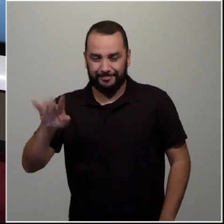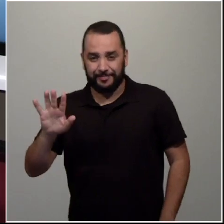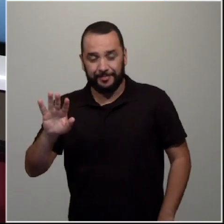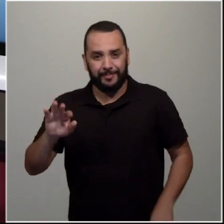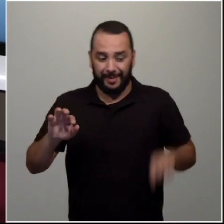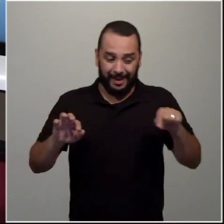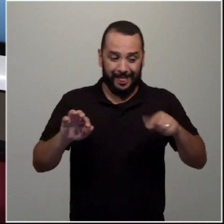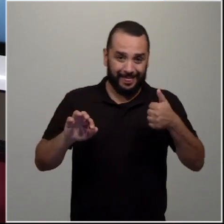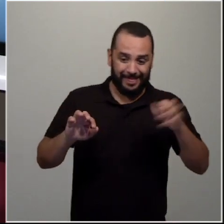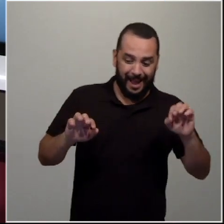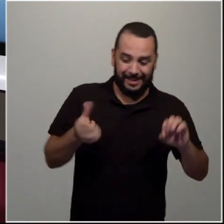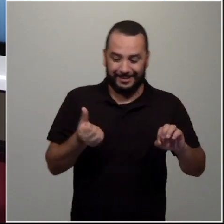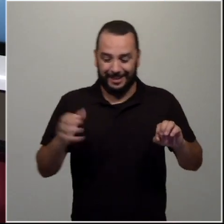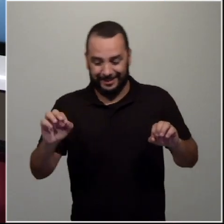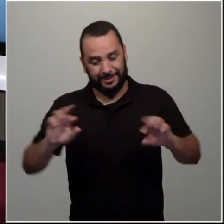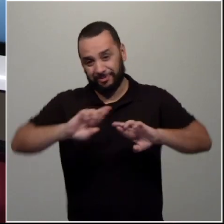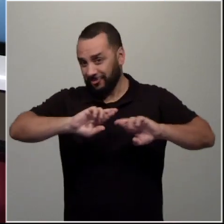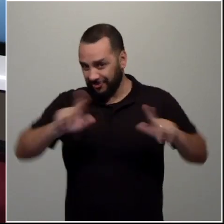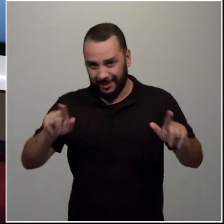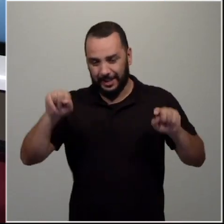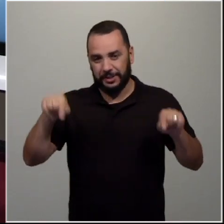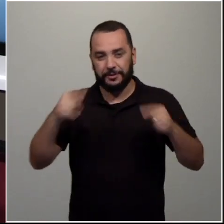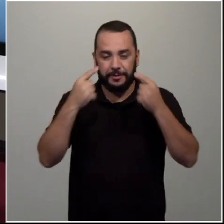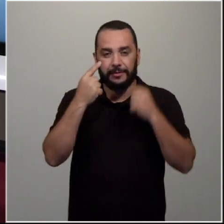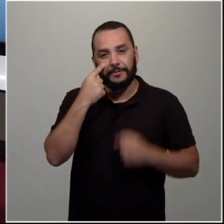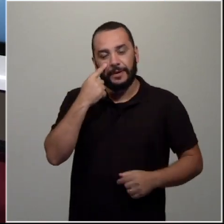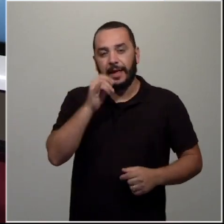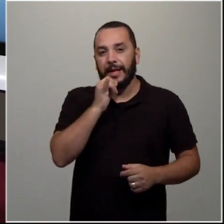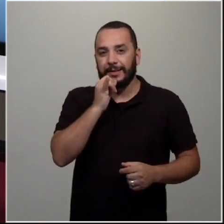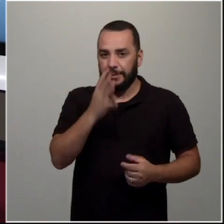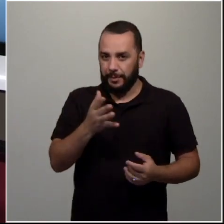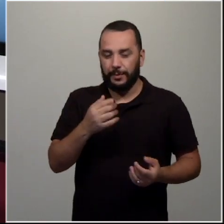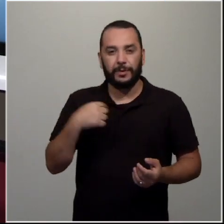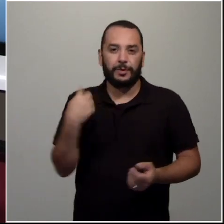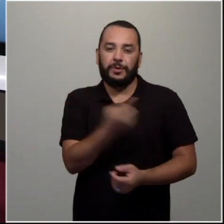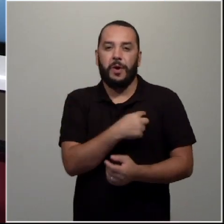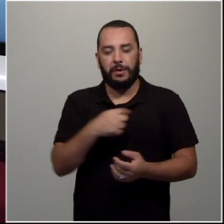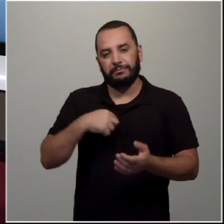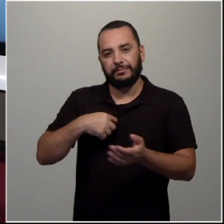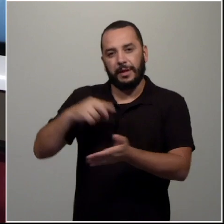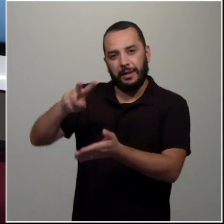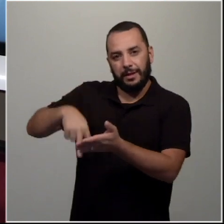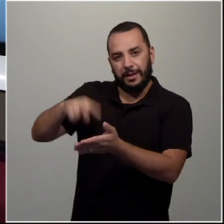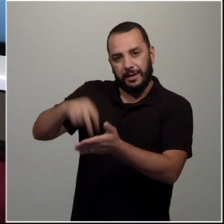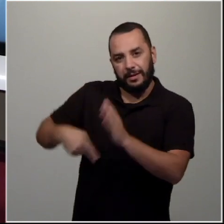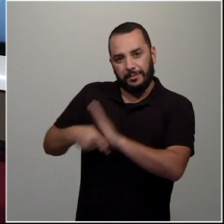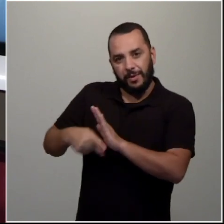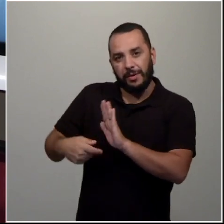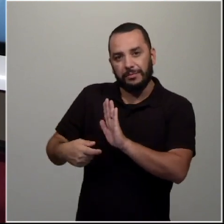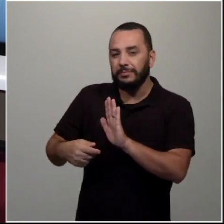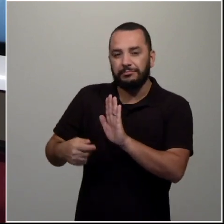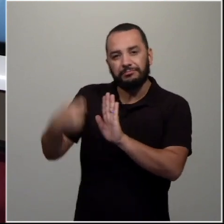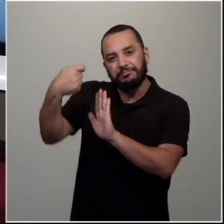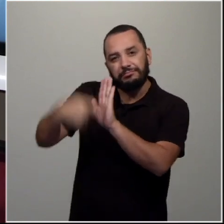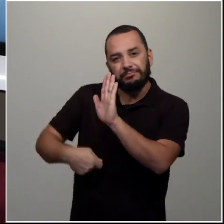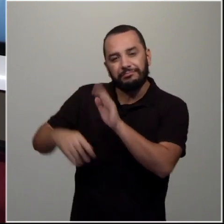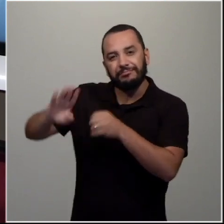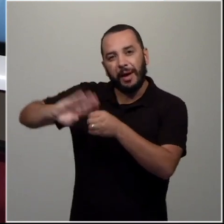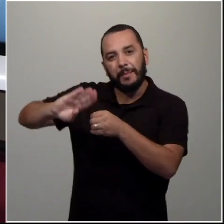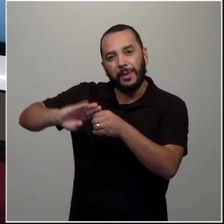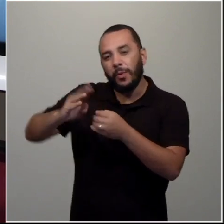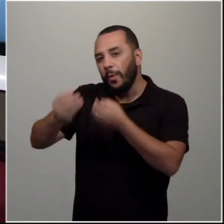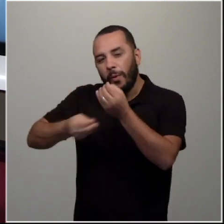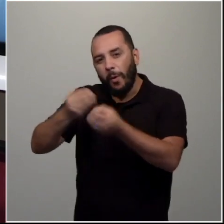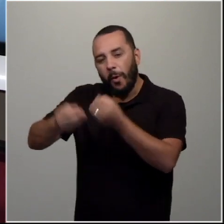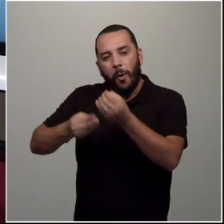eu vou mostrar aqui um exemplo é se a gente tivesse ele lendo um texto babilônico é o que com o que a gente ia fazer